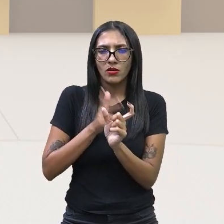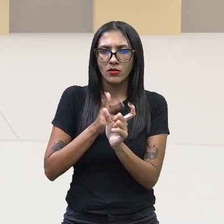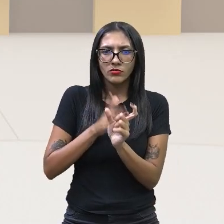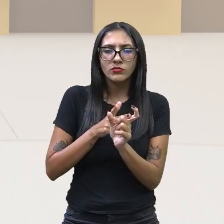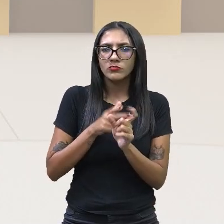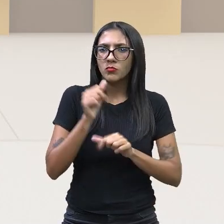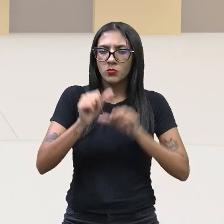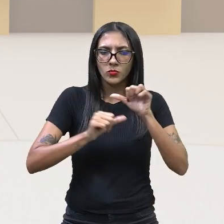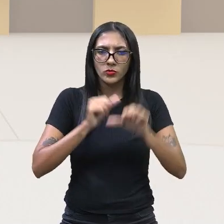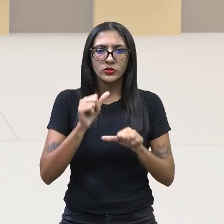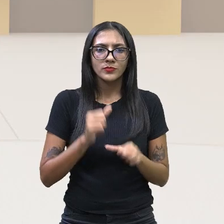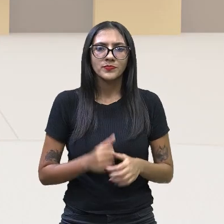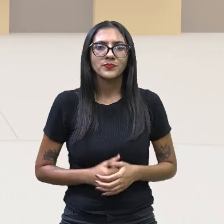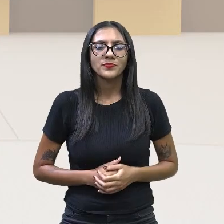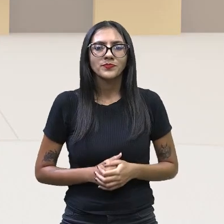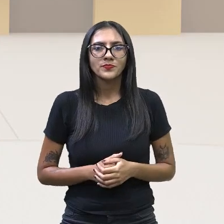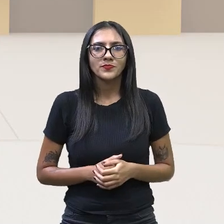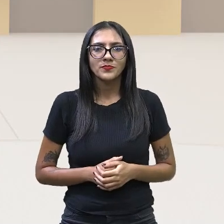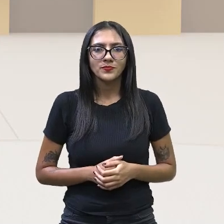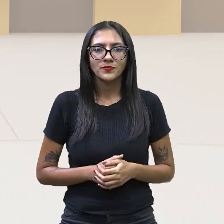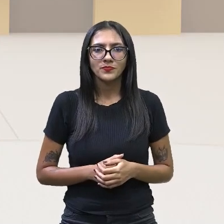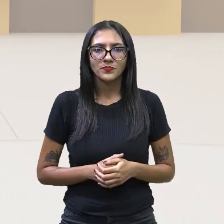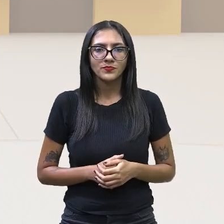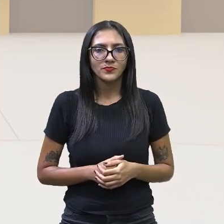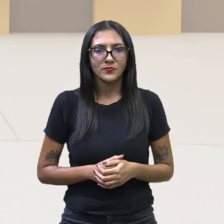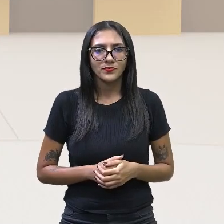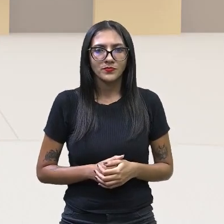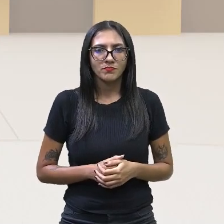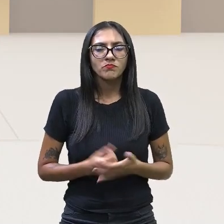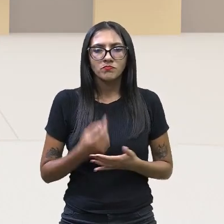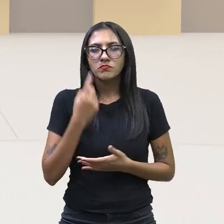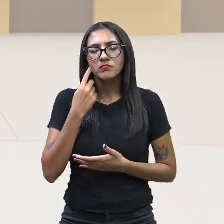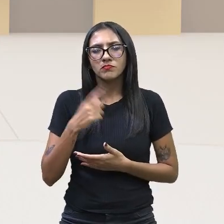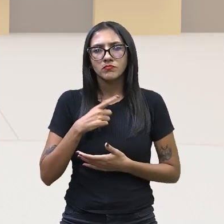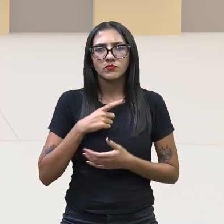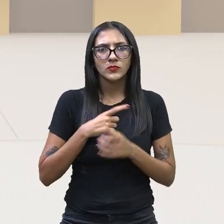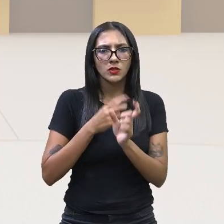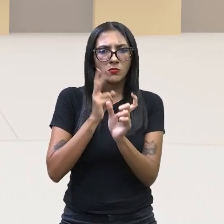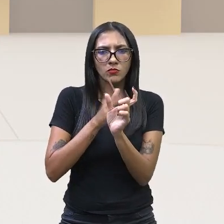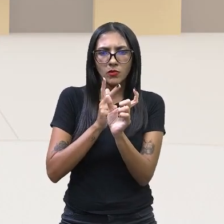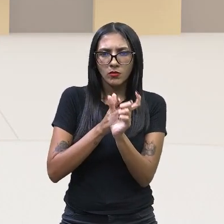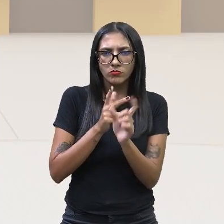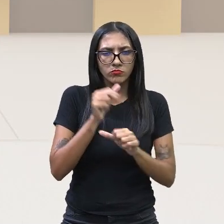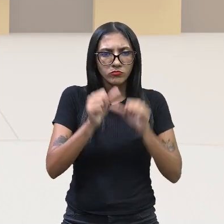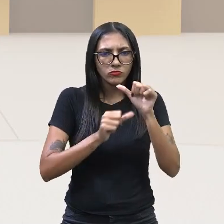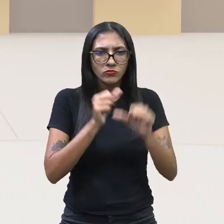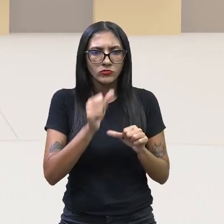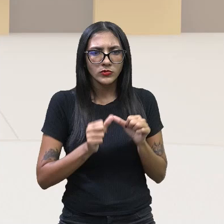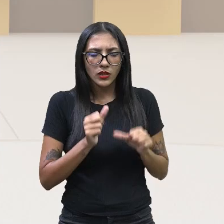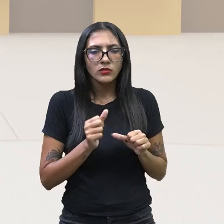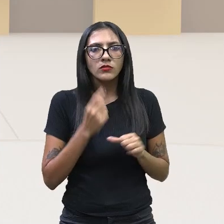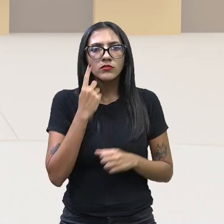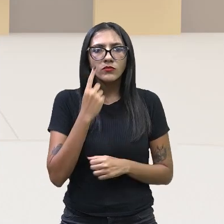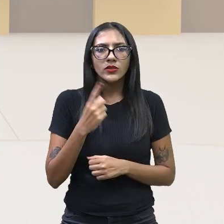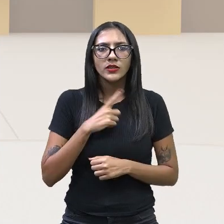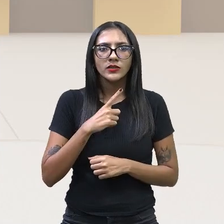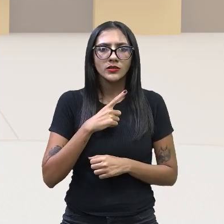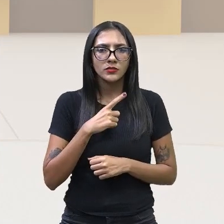do S, não. O que nós temos na sequência, professora? Muito bem, a gente verificou isso aqui a questão, porque lá no cartaz do seu Jorge, perfeito, estava dizendo